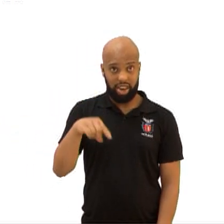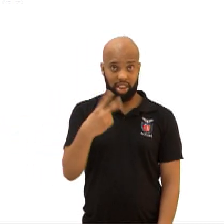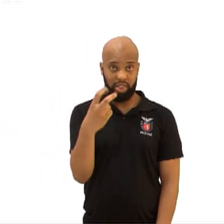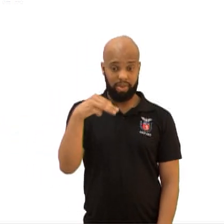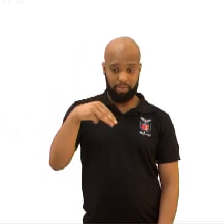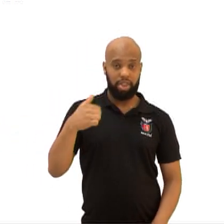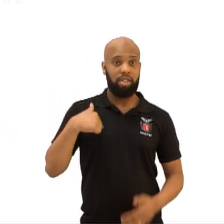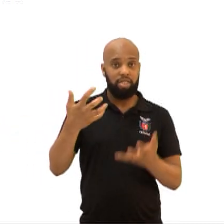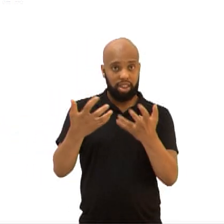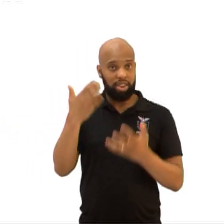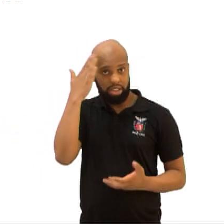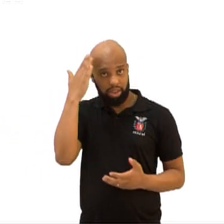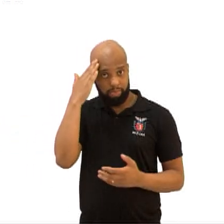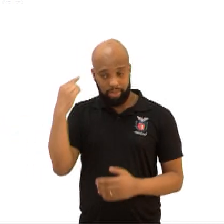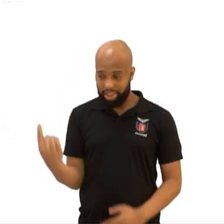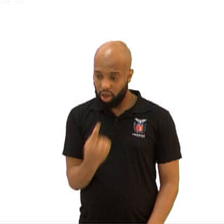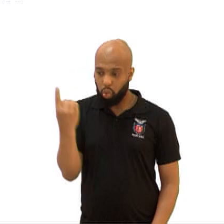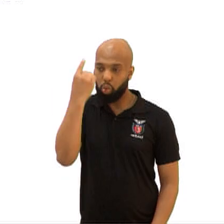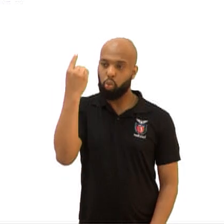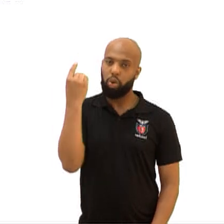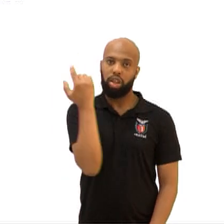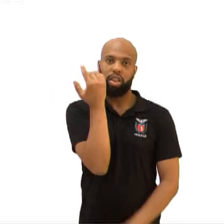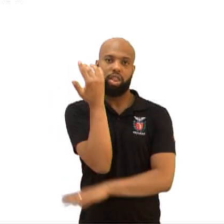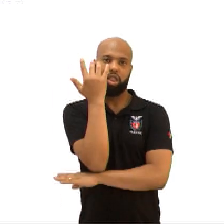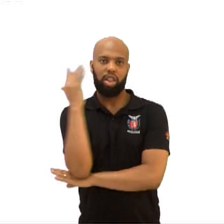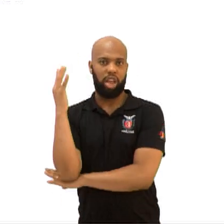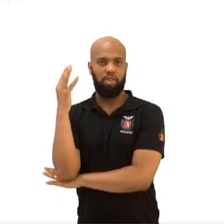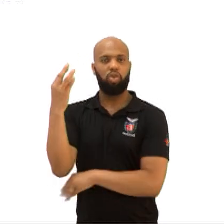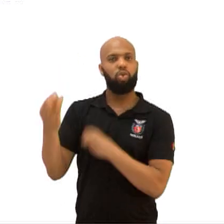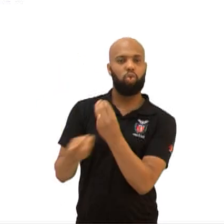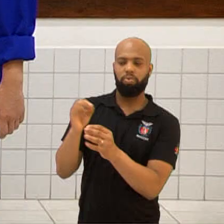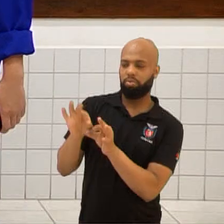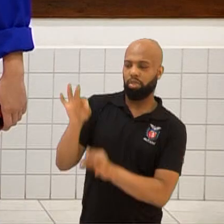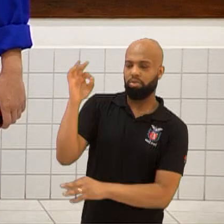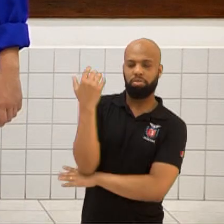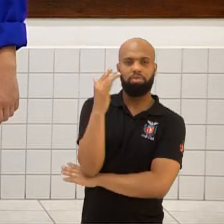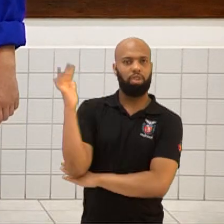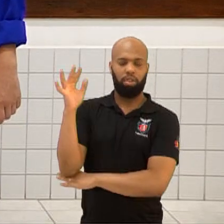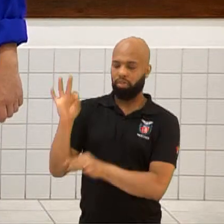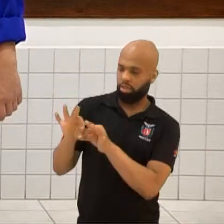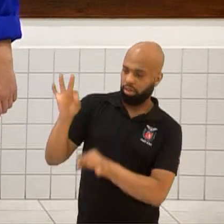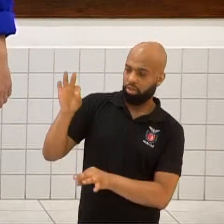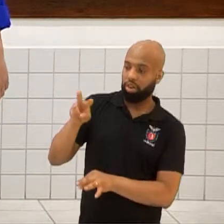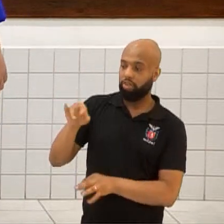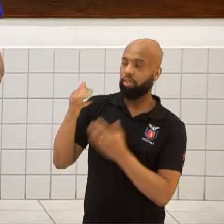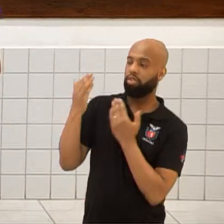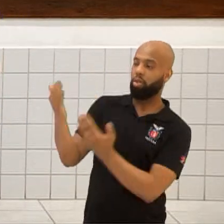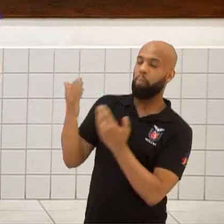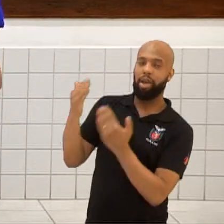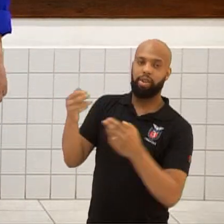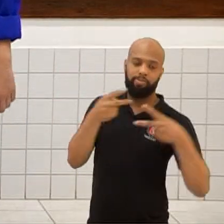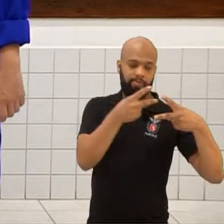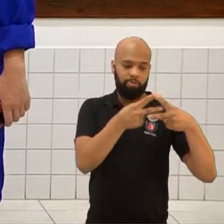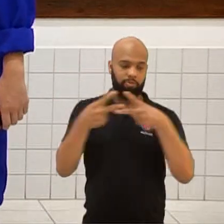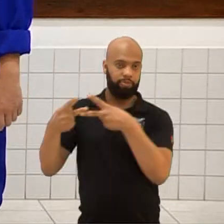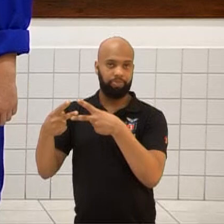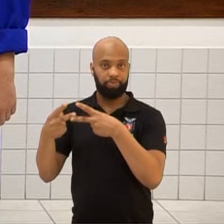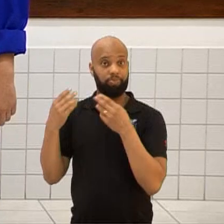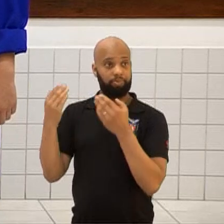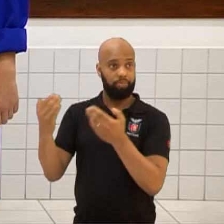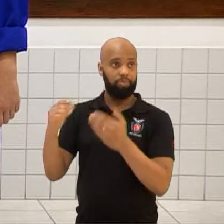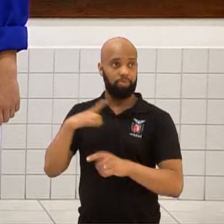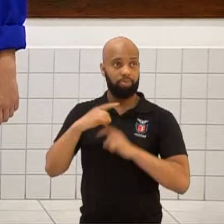quero saber qual é a altura da árvore. Como que nós podemos fazer para calcular essa altura? A gente vai comparar os triângulos, tá?